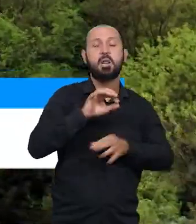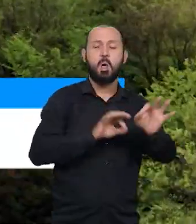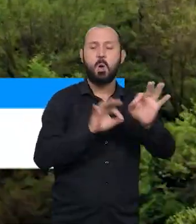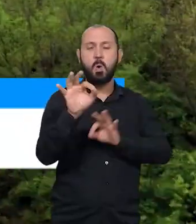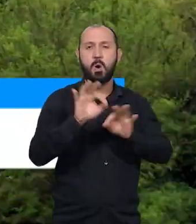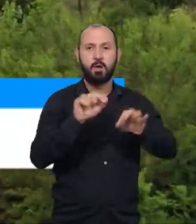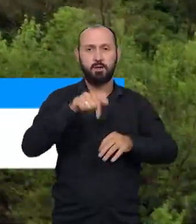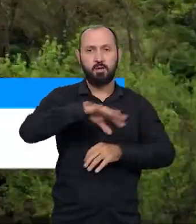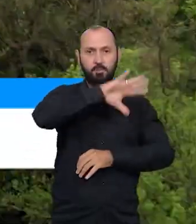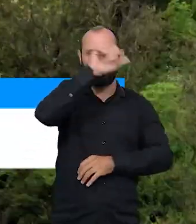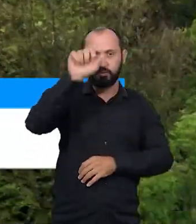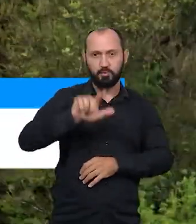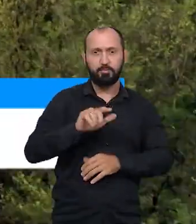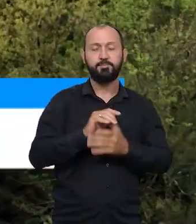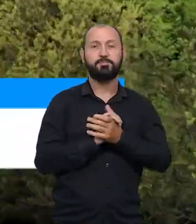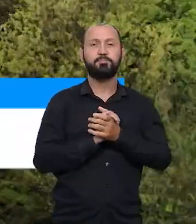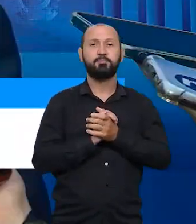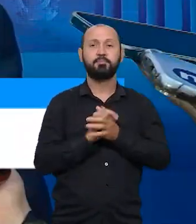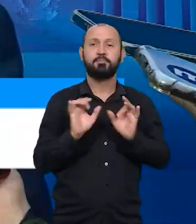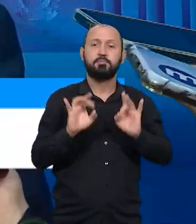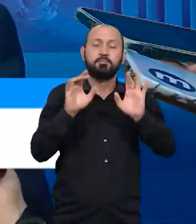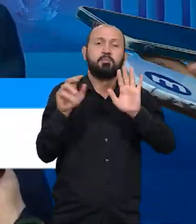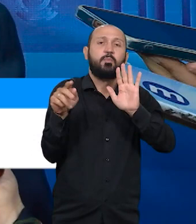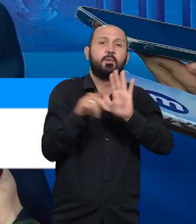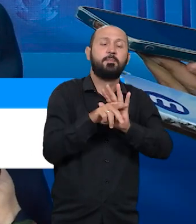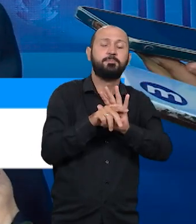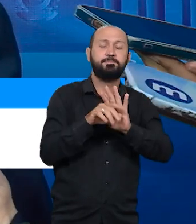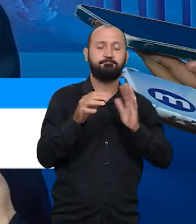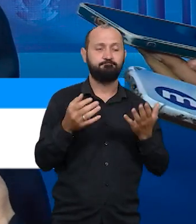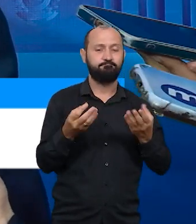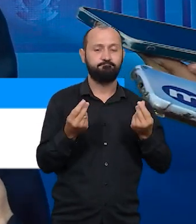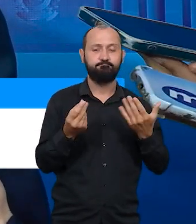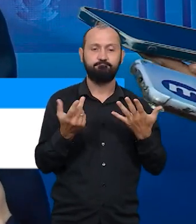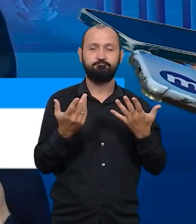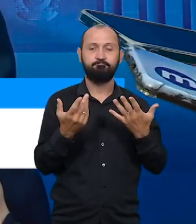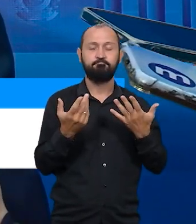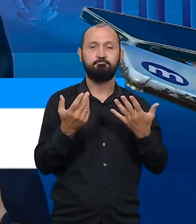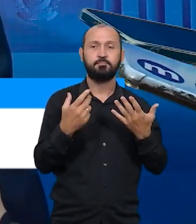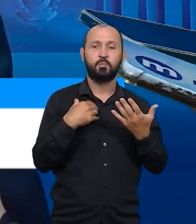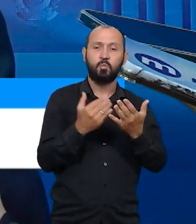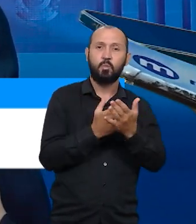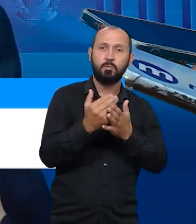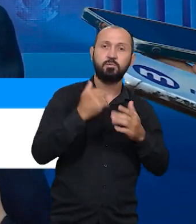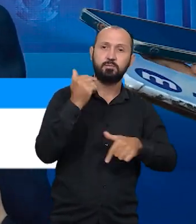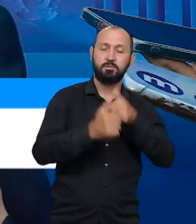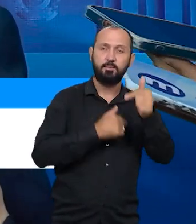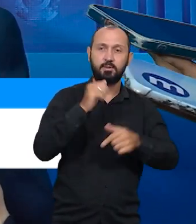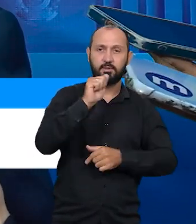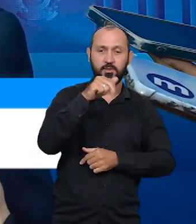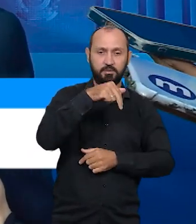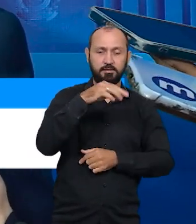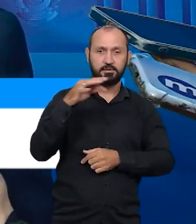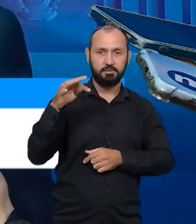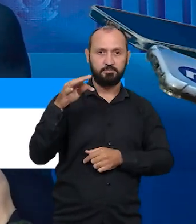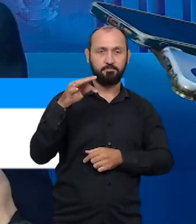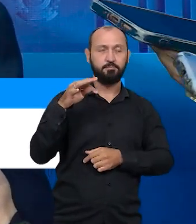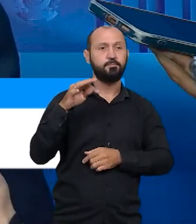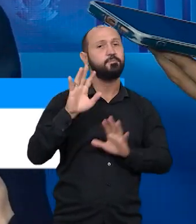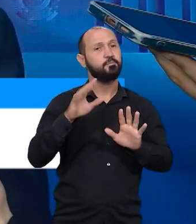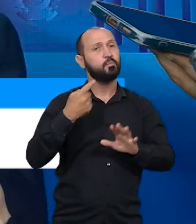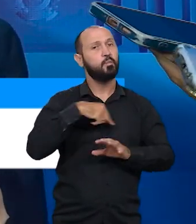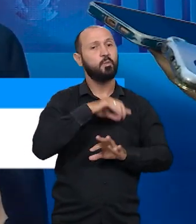melhorar a logística em Mato Grosso do Sul especificamente é uma iniciativa da ANTT